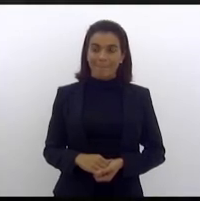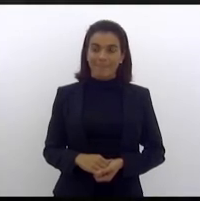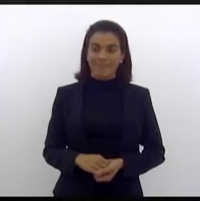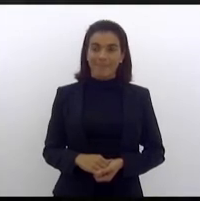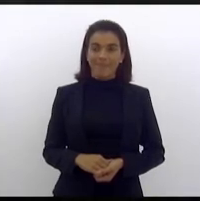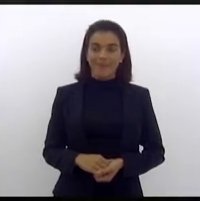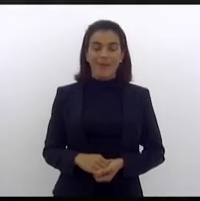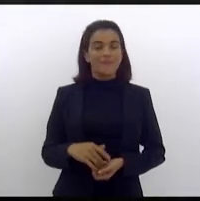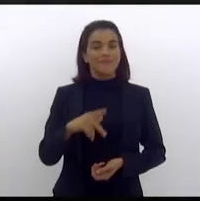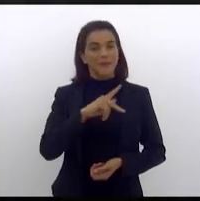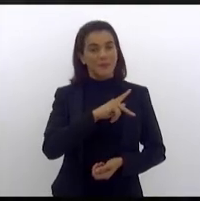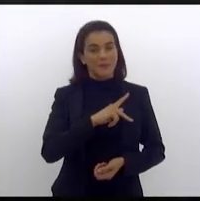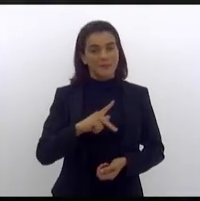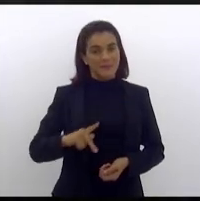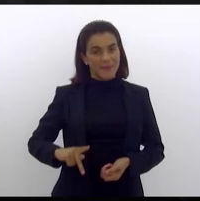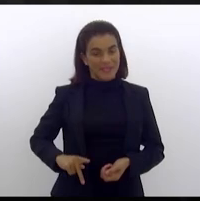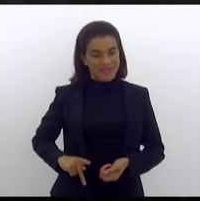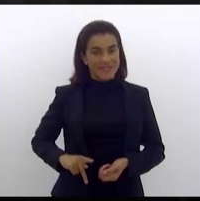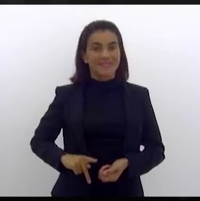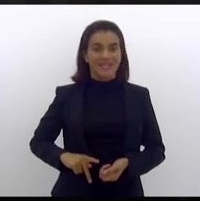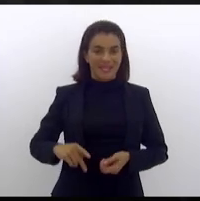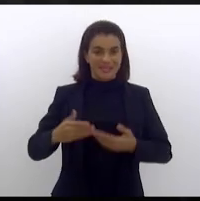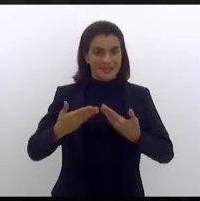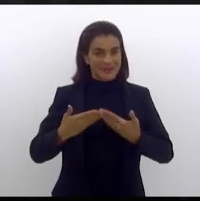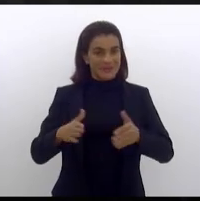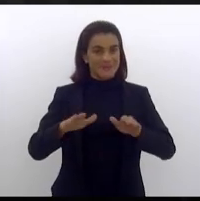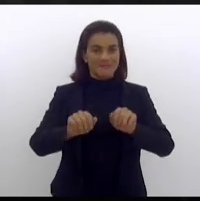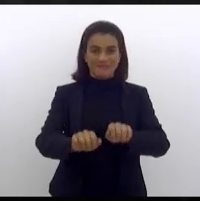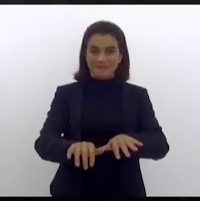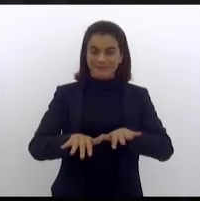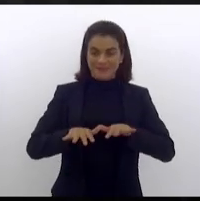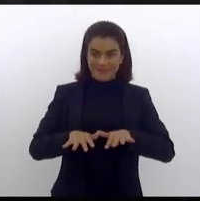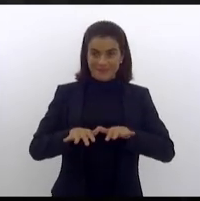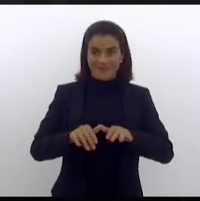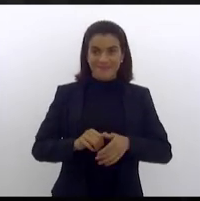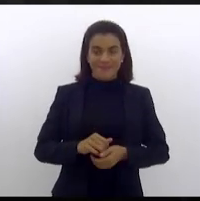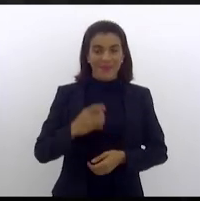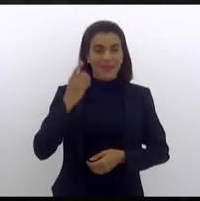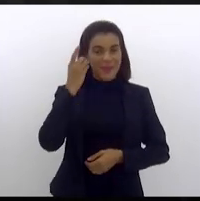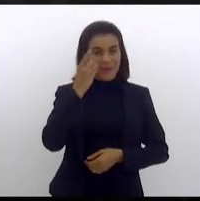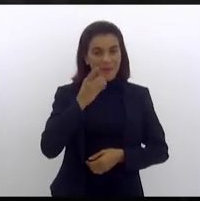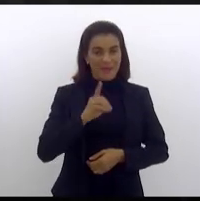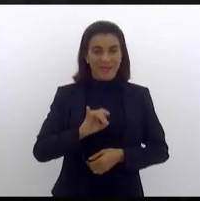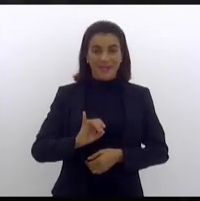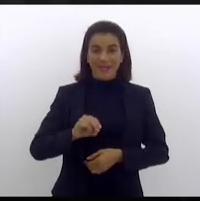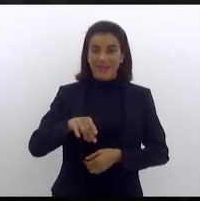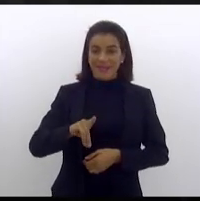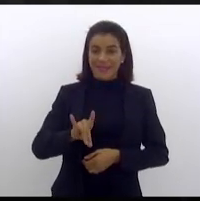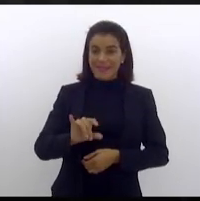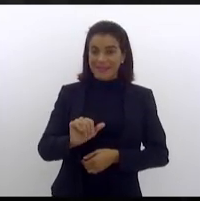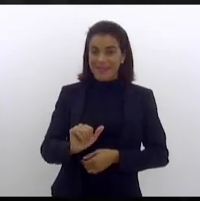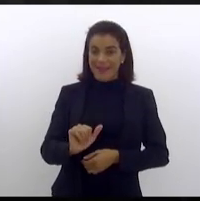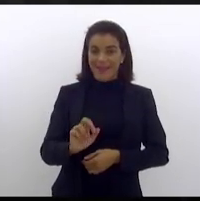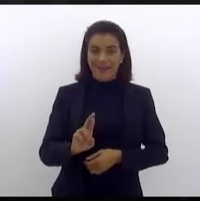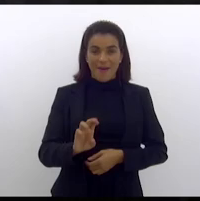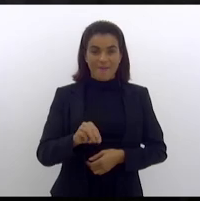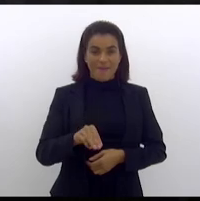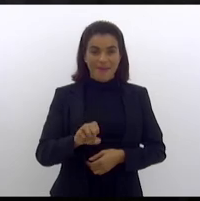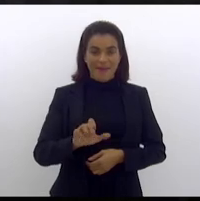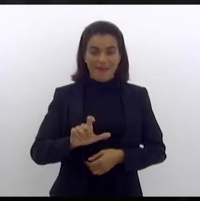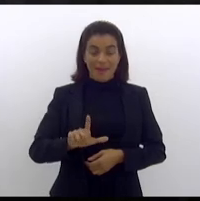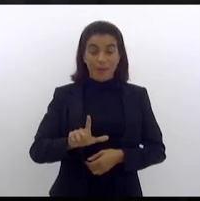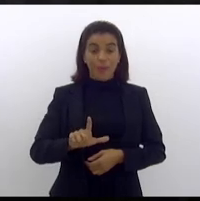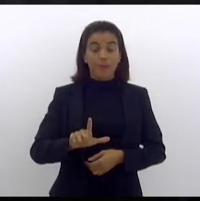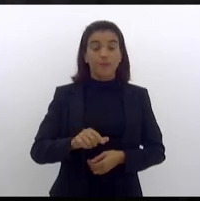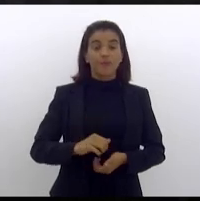senhora presidente do expediente Inicial deputada índia armelau